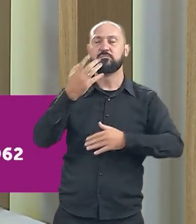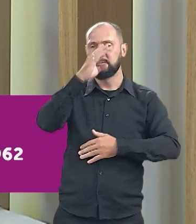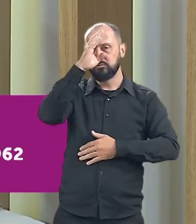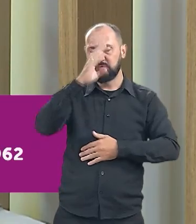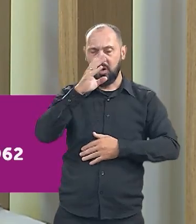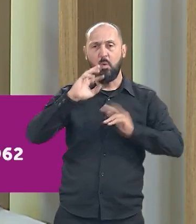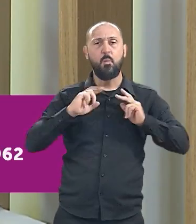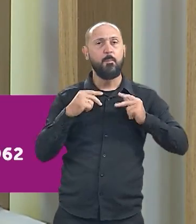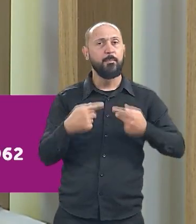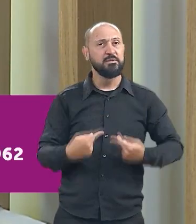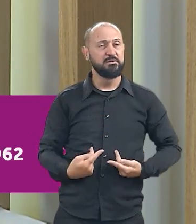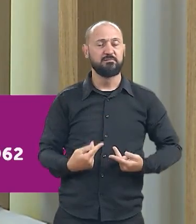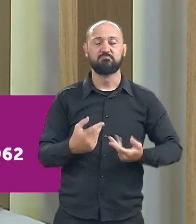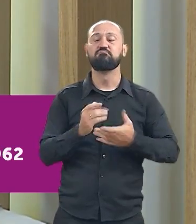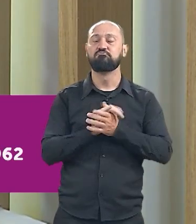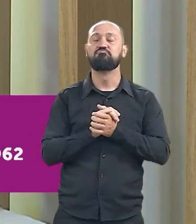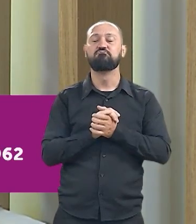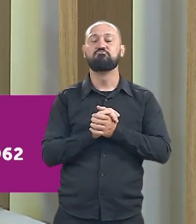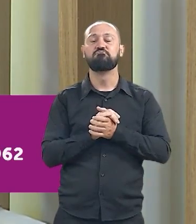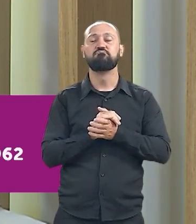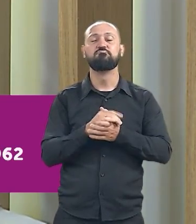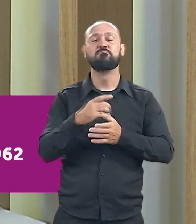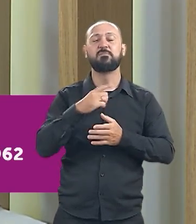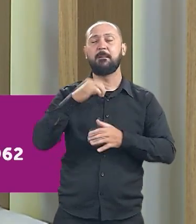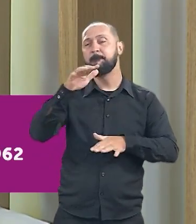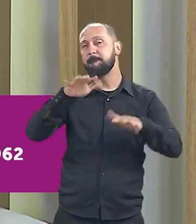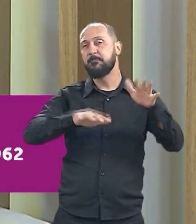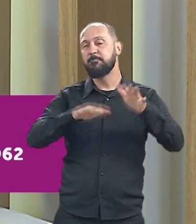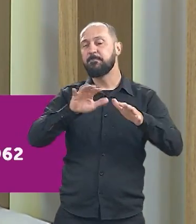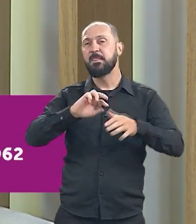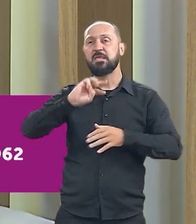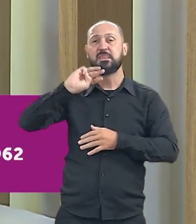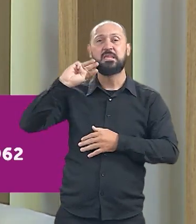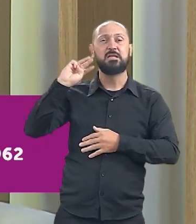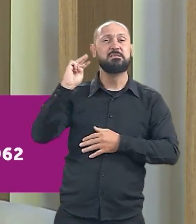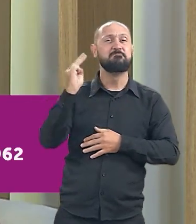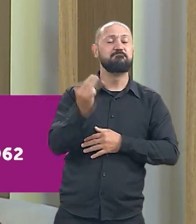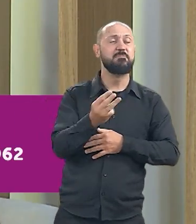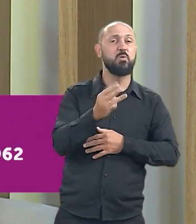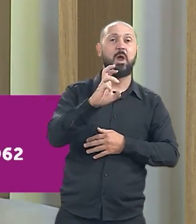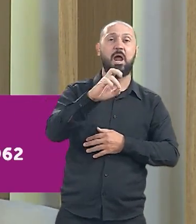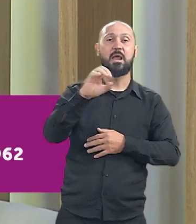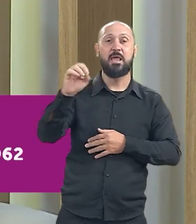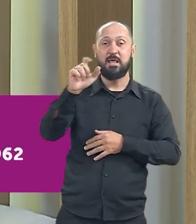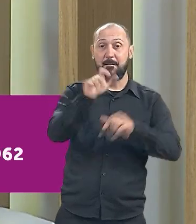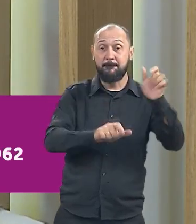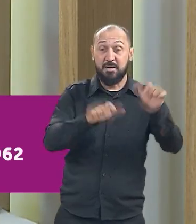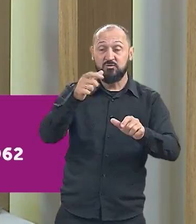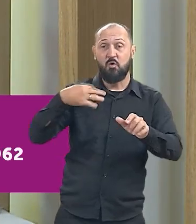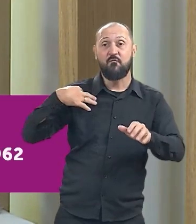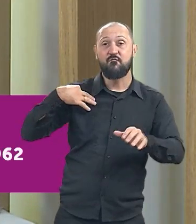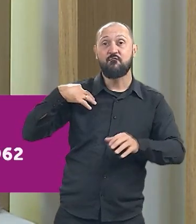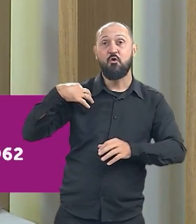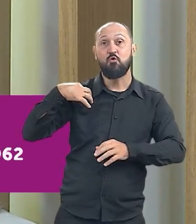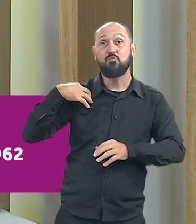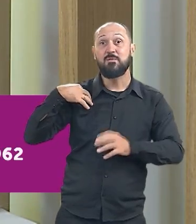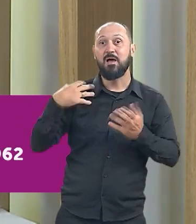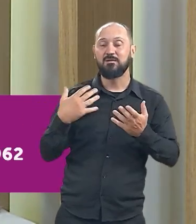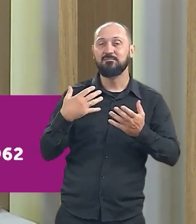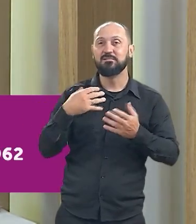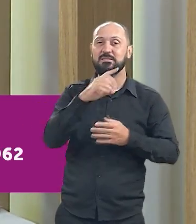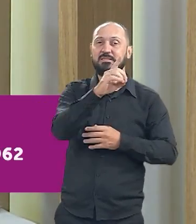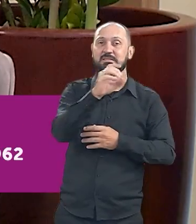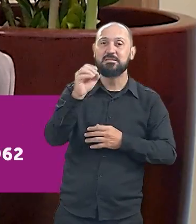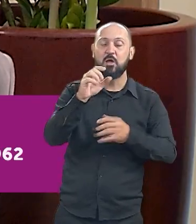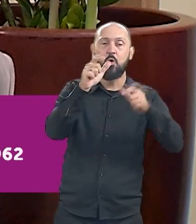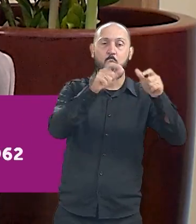humanitária, e hoje nós temos aproximadamente 3.500 voluntários e nós temos aproximadamente 100